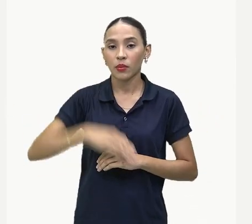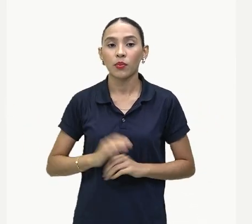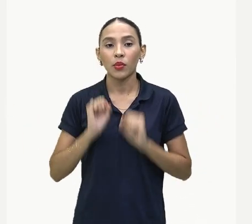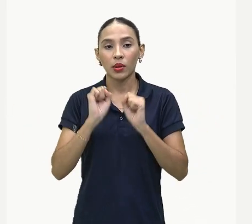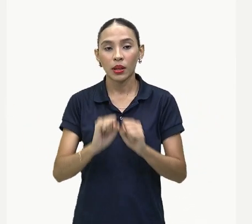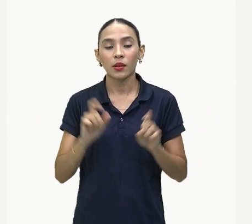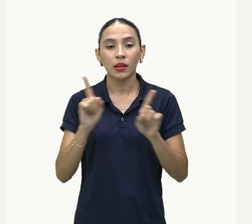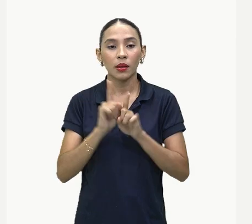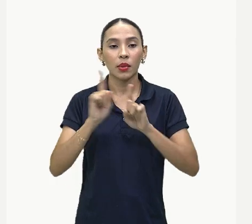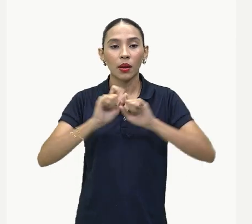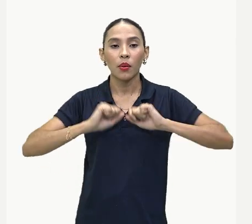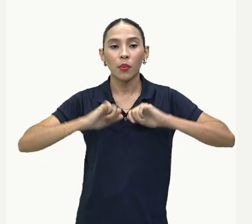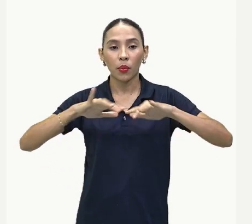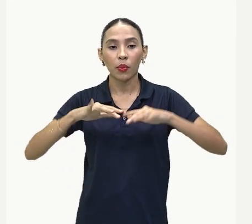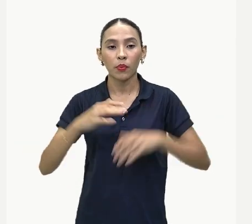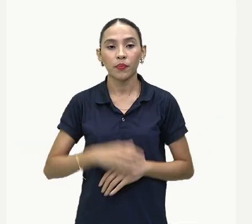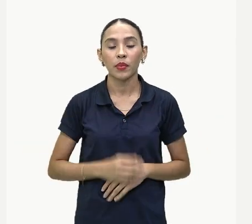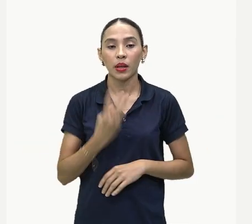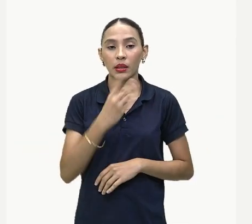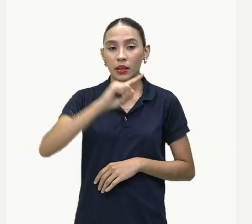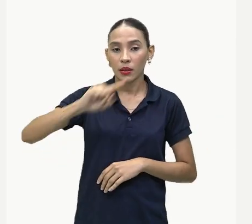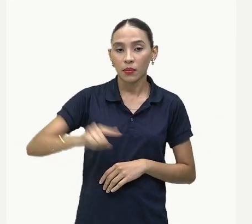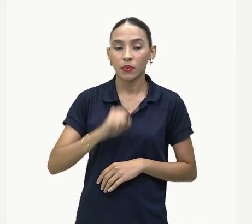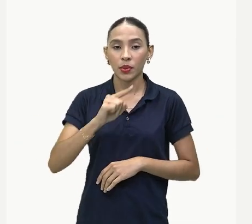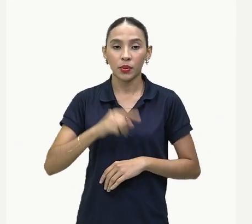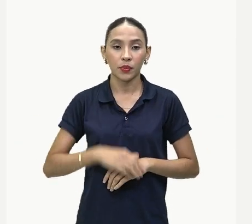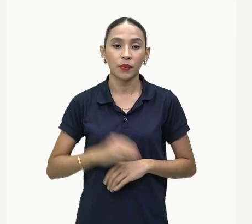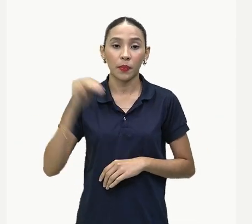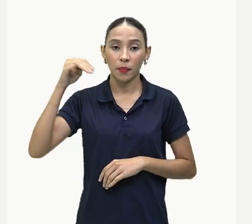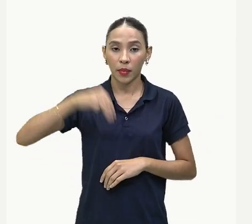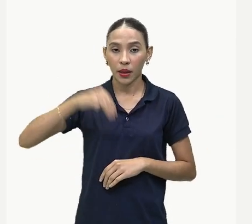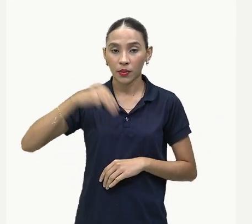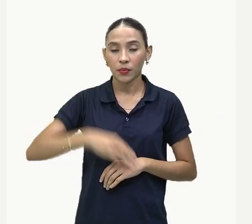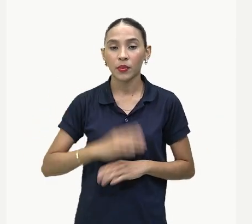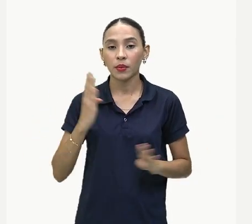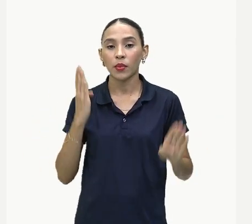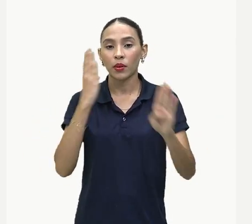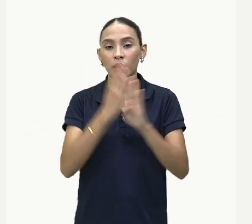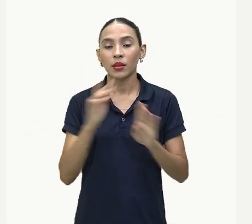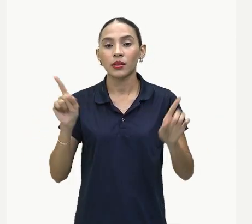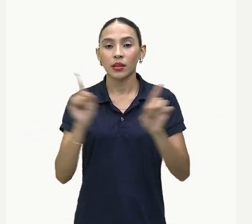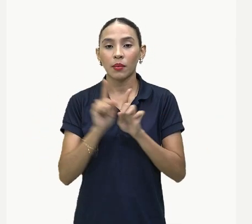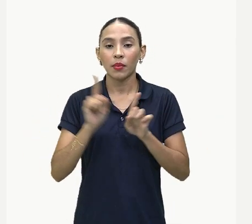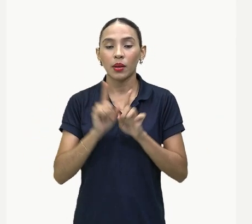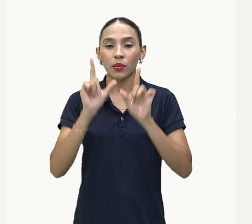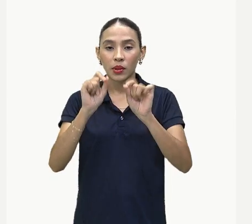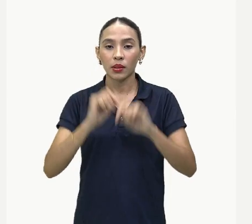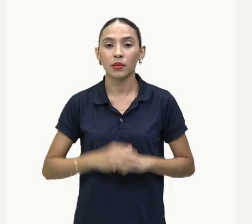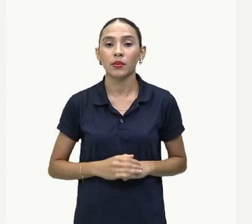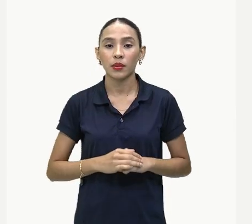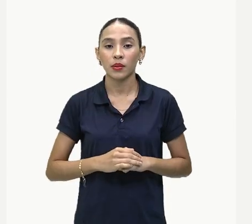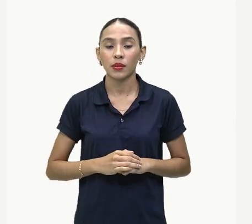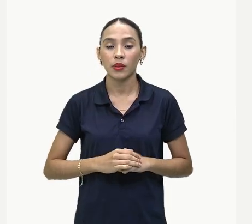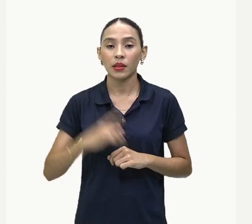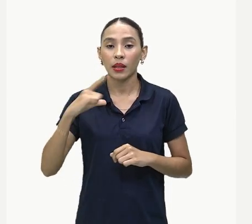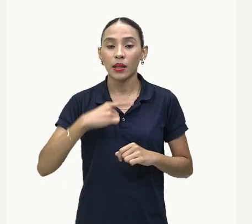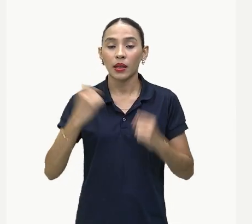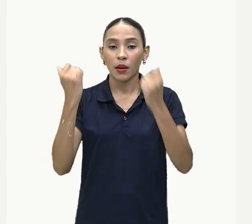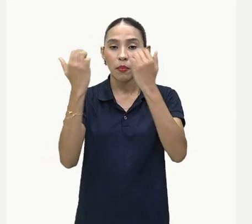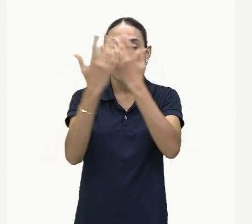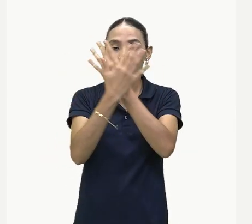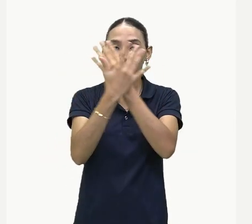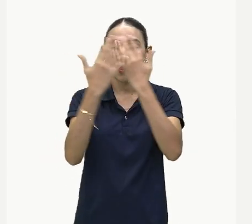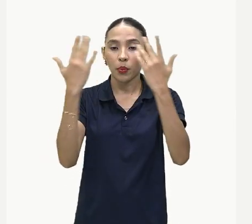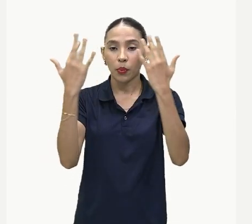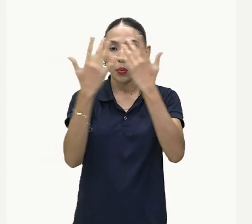podendo atingir 3.000 metros. Destacando-se aí, nós temos o Pico da